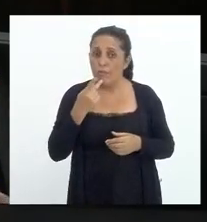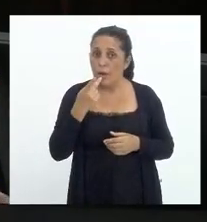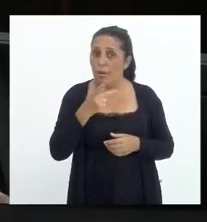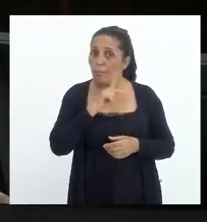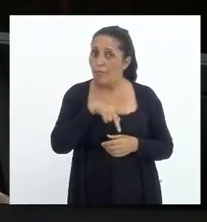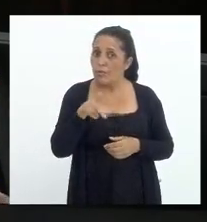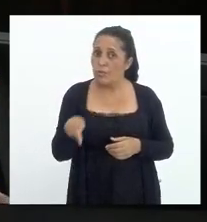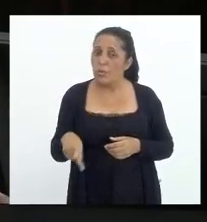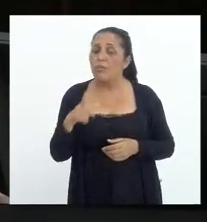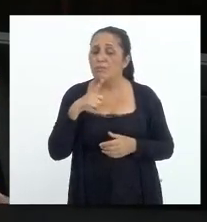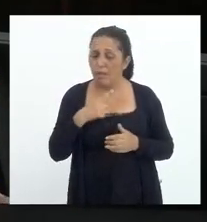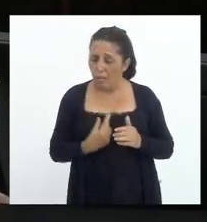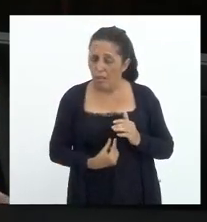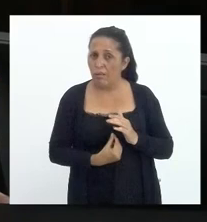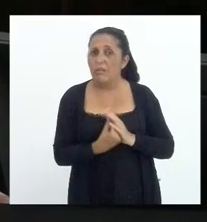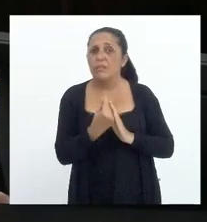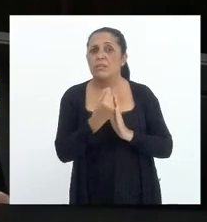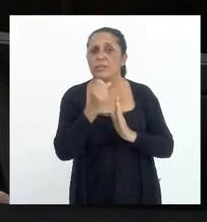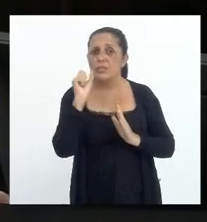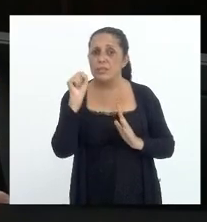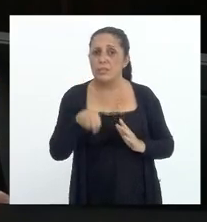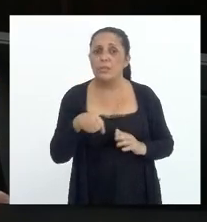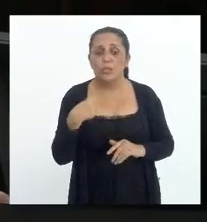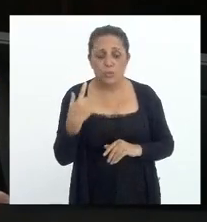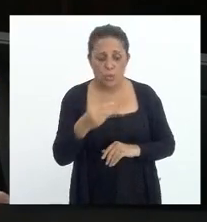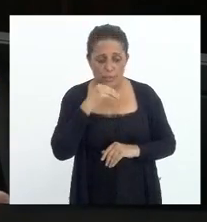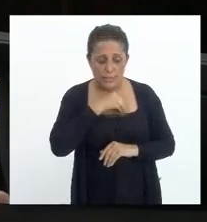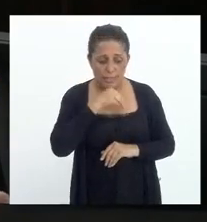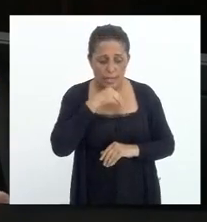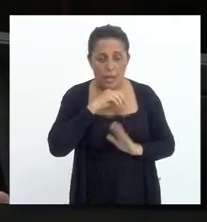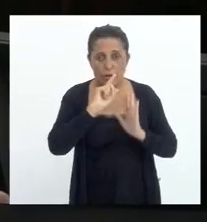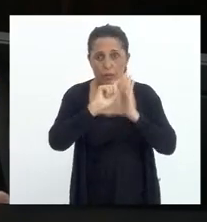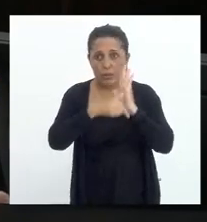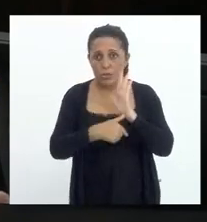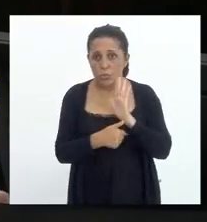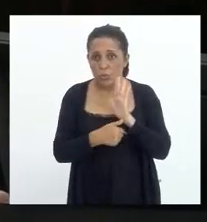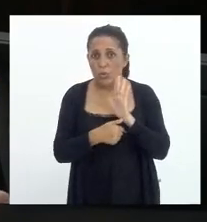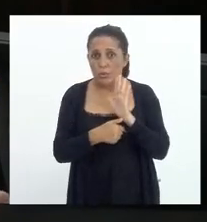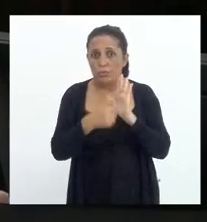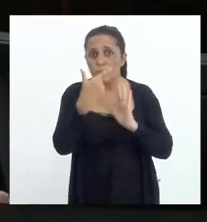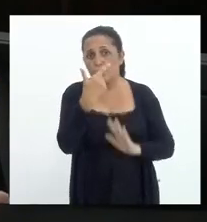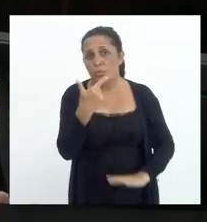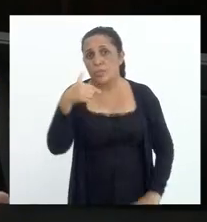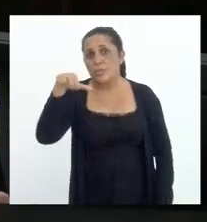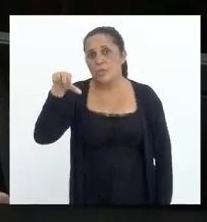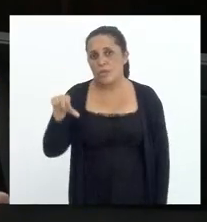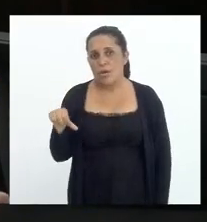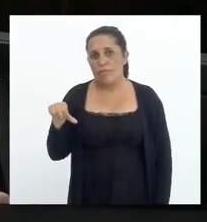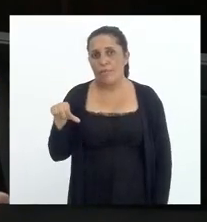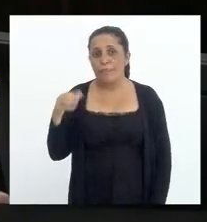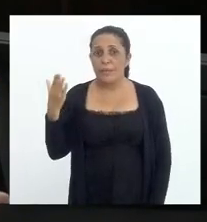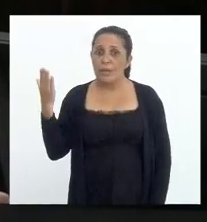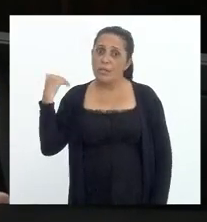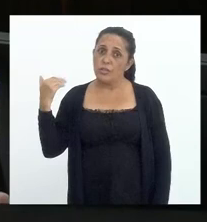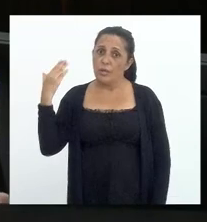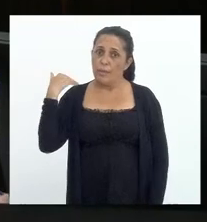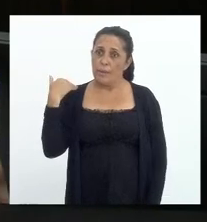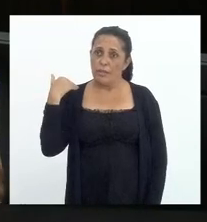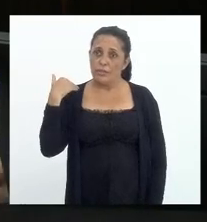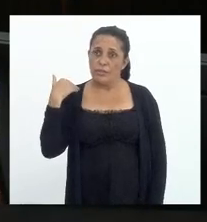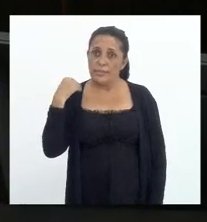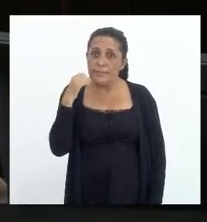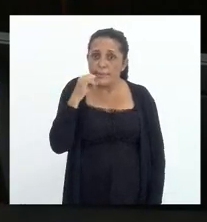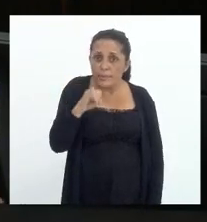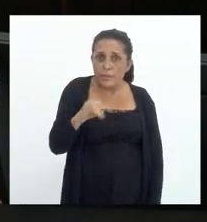recuperação existe. O nosso salário não atrasou desde 2019. Antigamente, se a